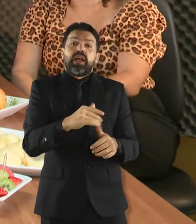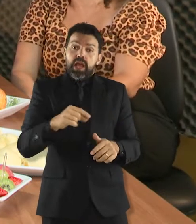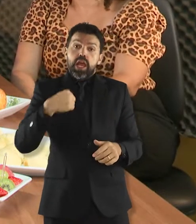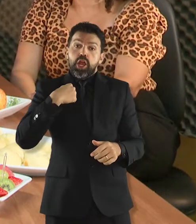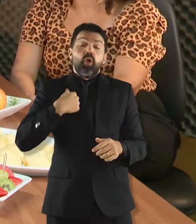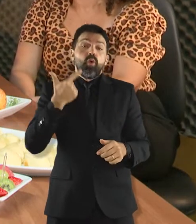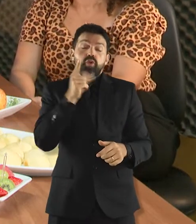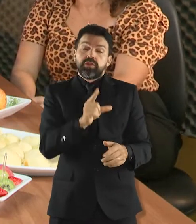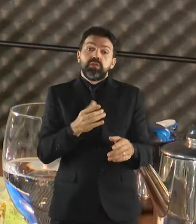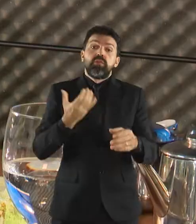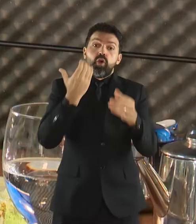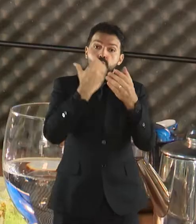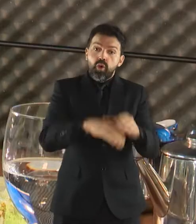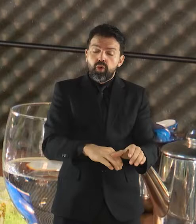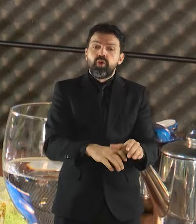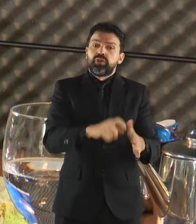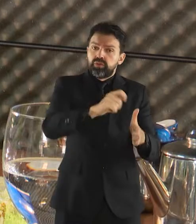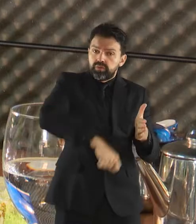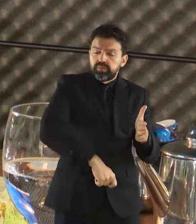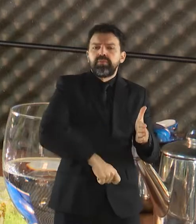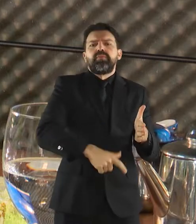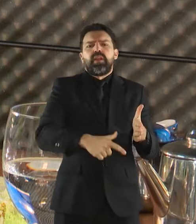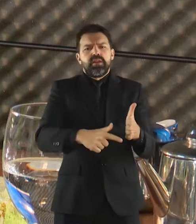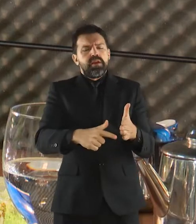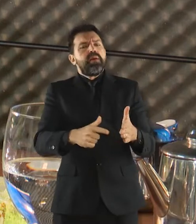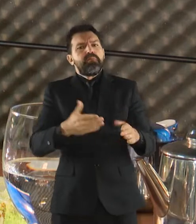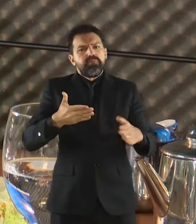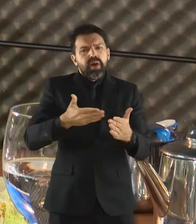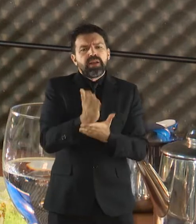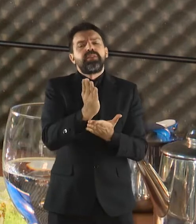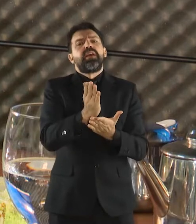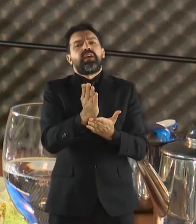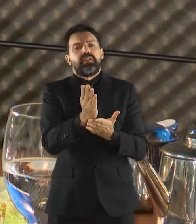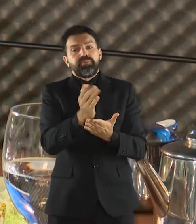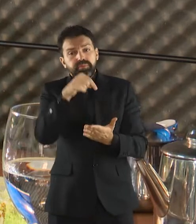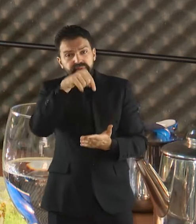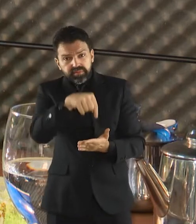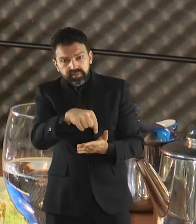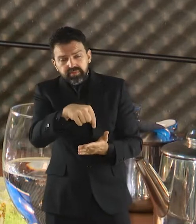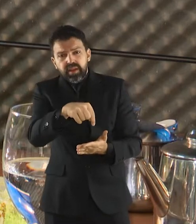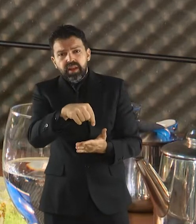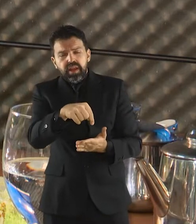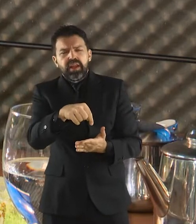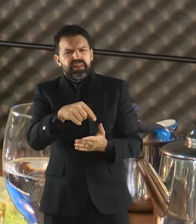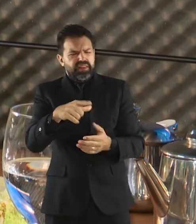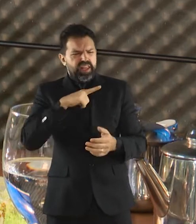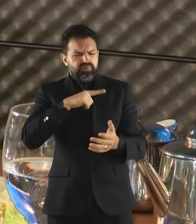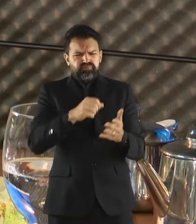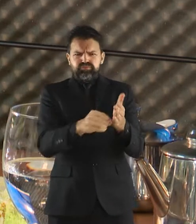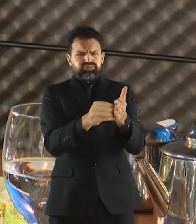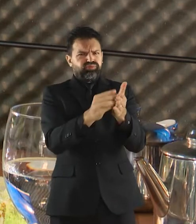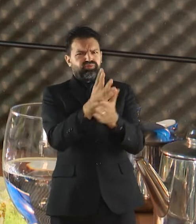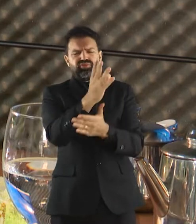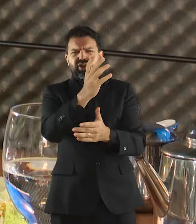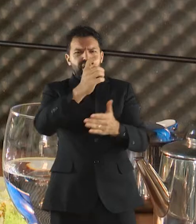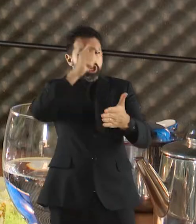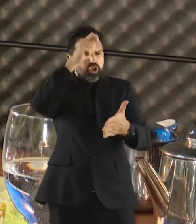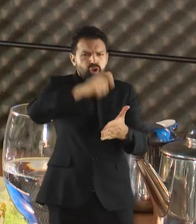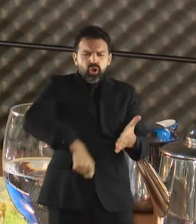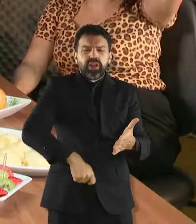concurso. Fiz, na época que estava tendo muitos concursos, eu fiz um concurso. Houve uma enxurrada de concursos. Então, eu fiz